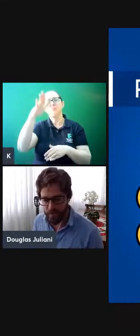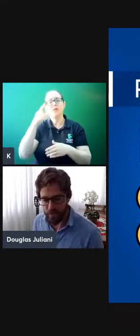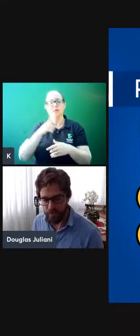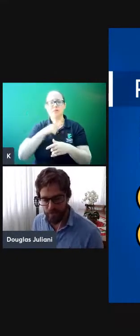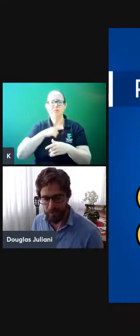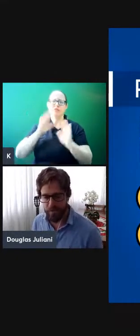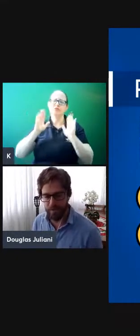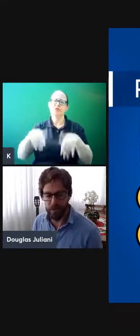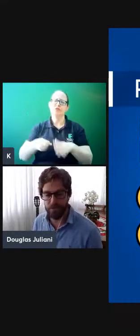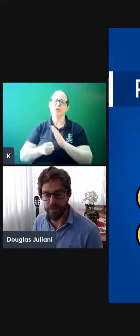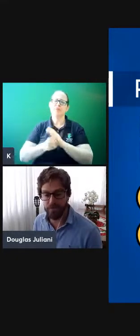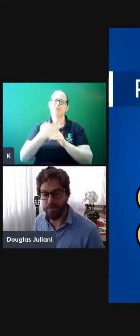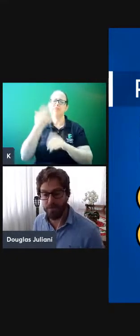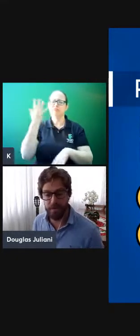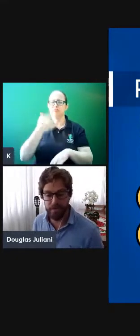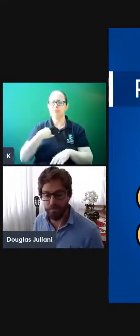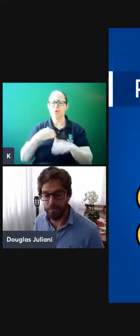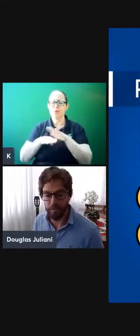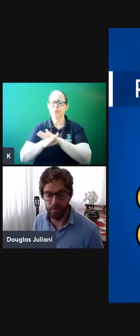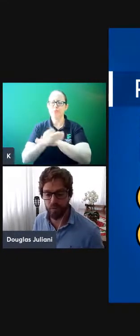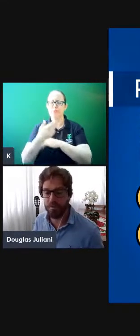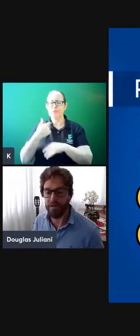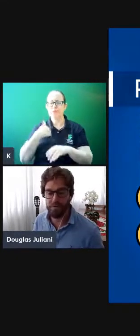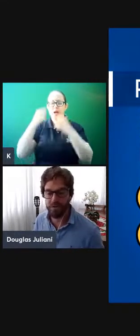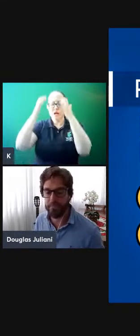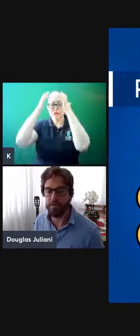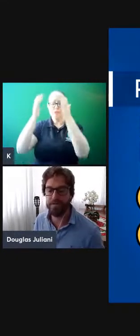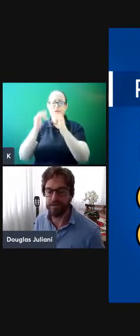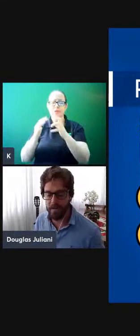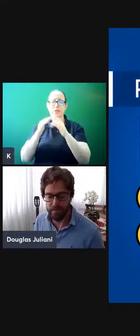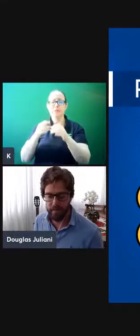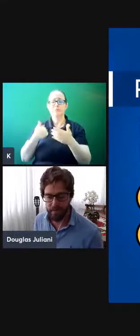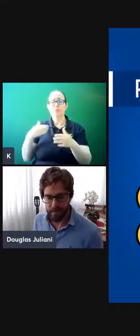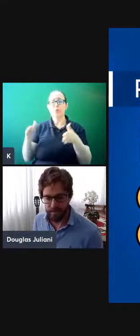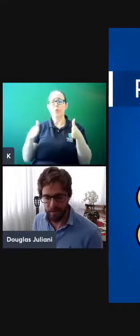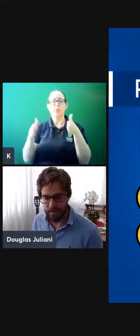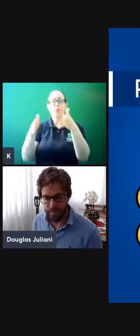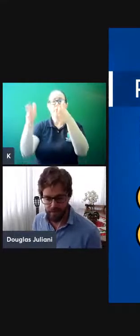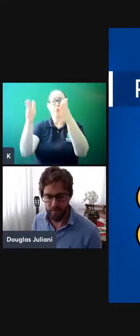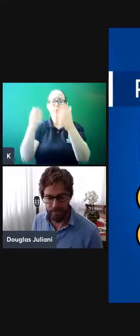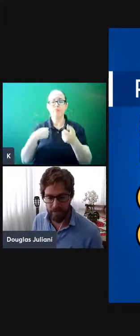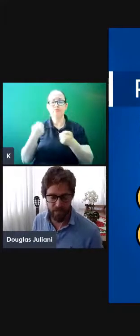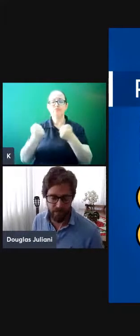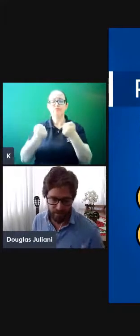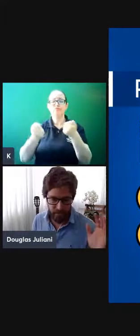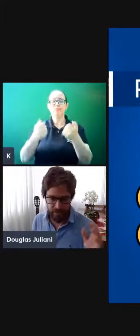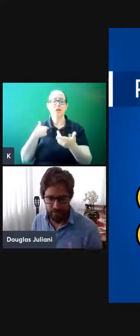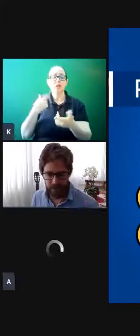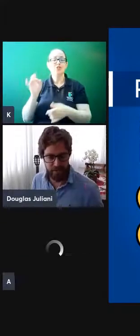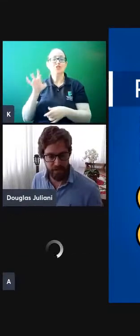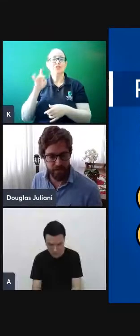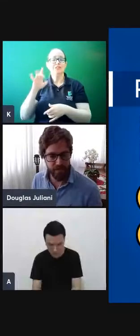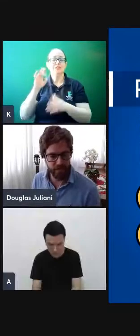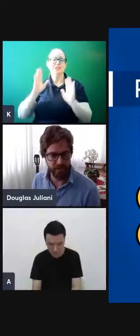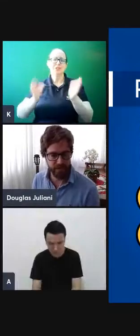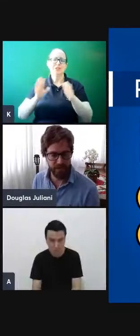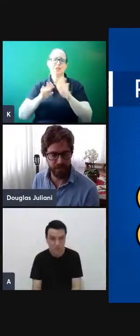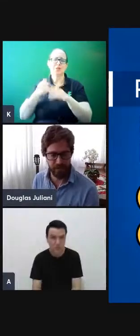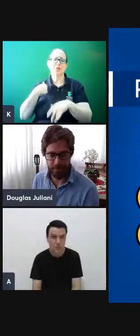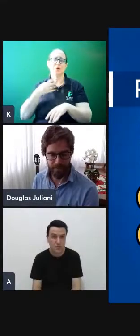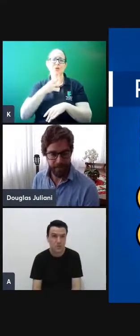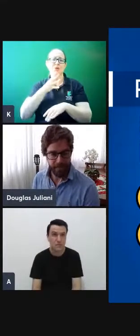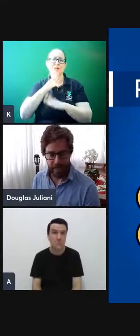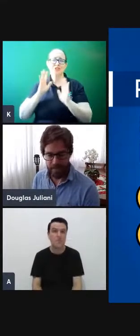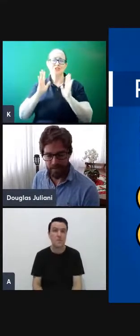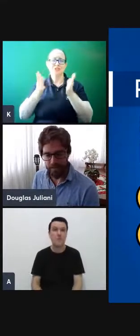de vezes já percorreu esse mesmo caminho, o nosso cérebro meio que faz no piloto automático, a gente nem percebe praticamente que a gente está vivenciando aquela